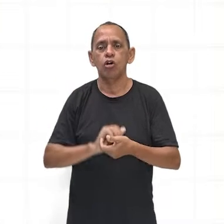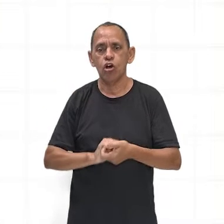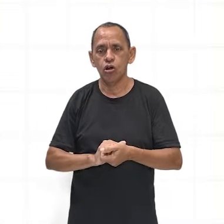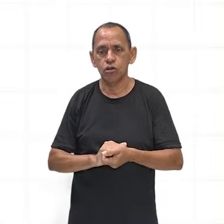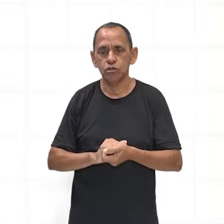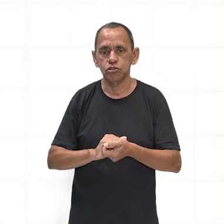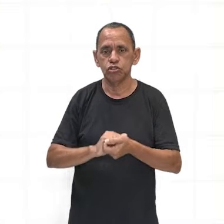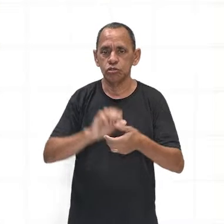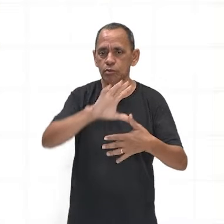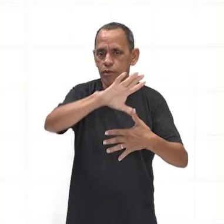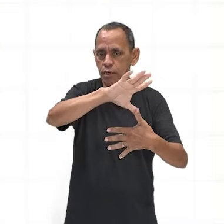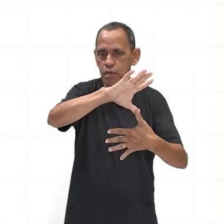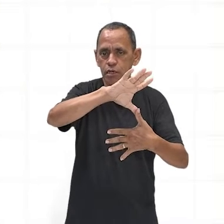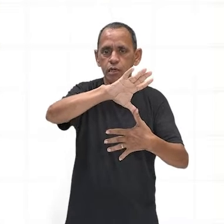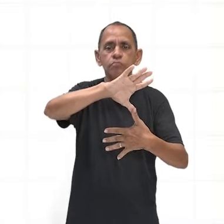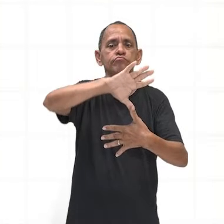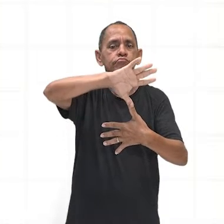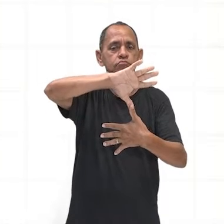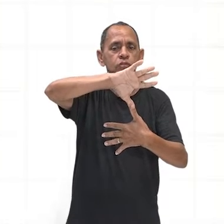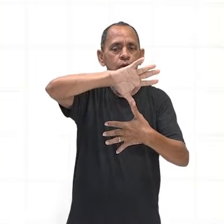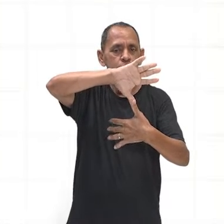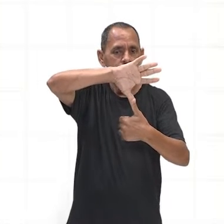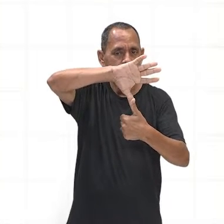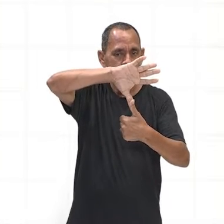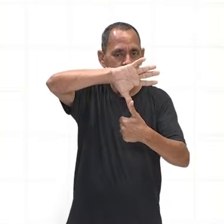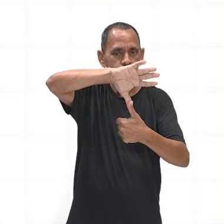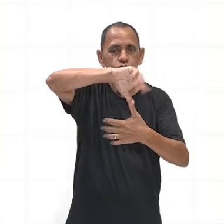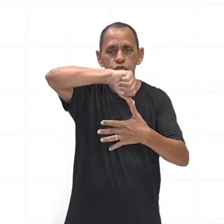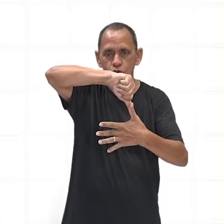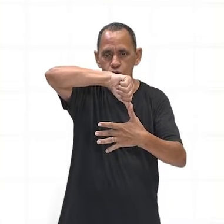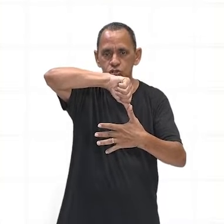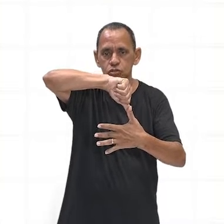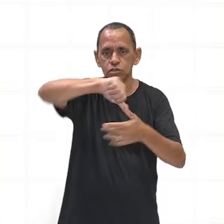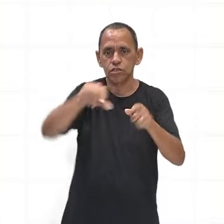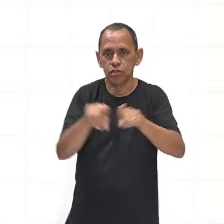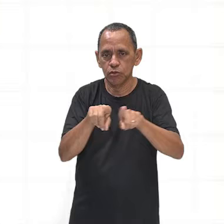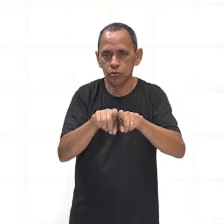países que estão ali dentro da região da América do Sul.